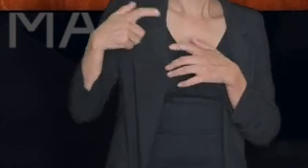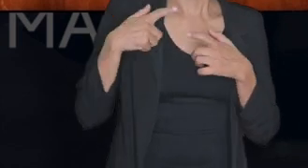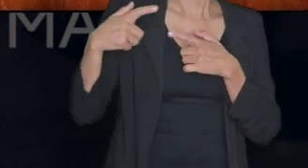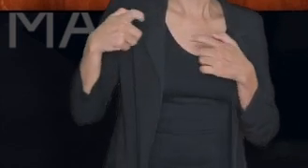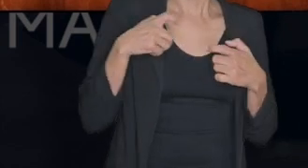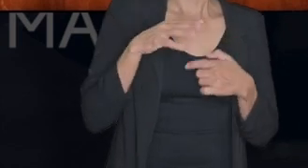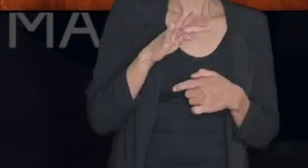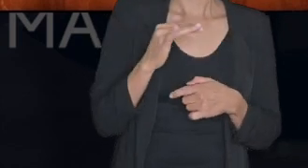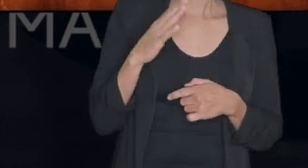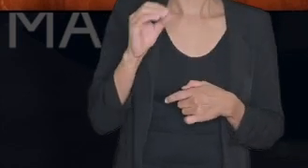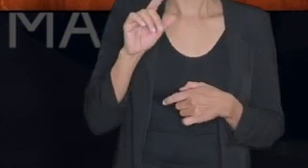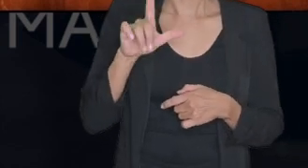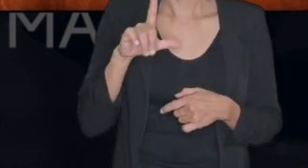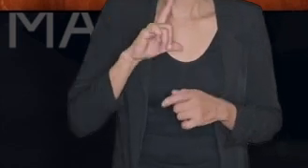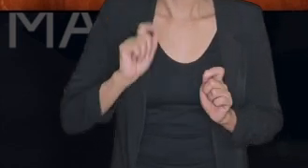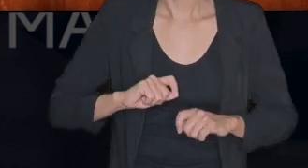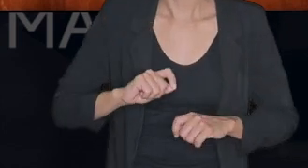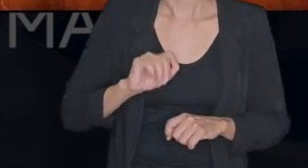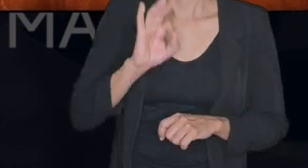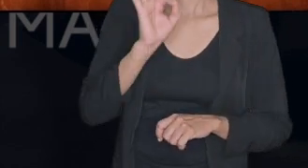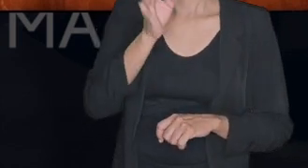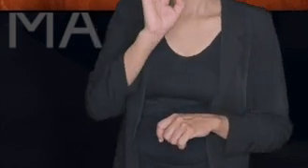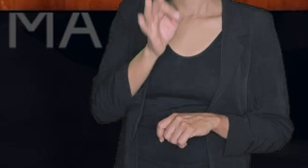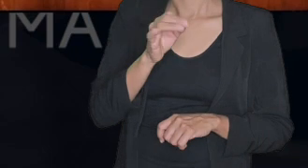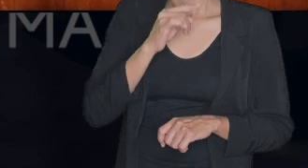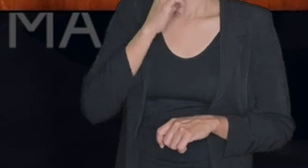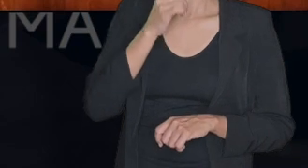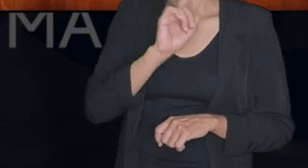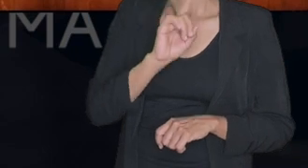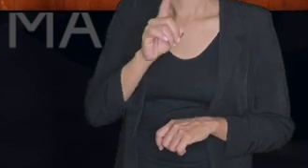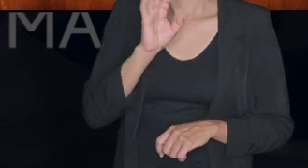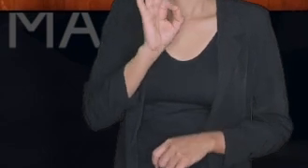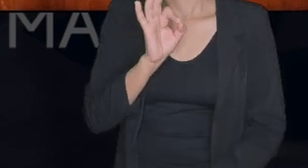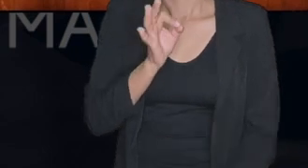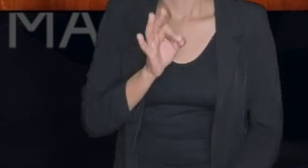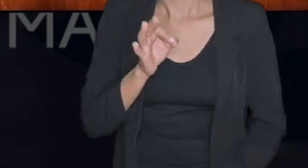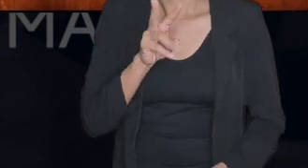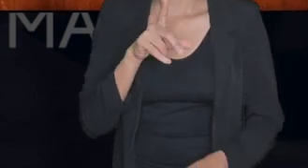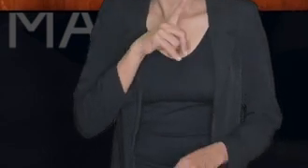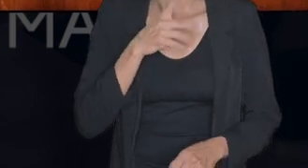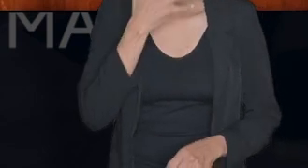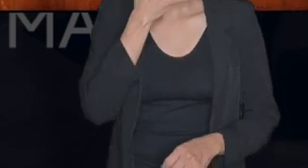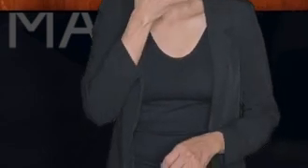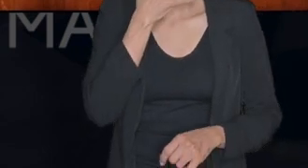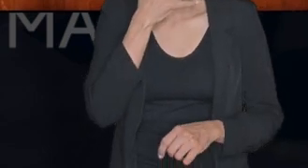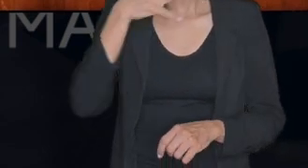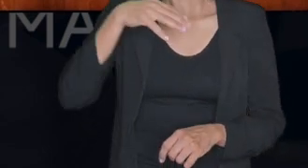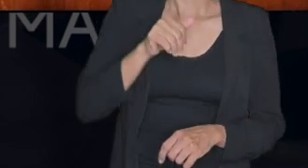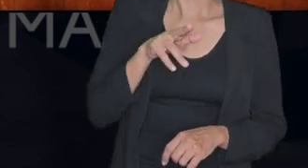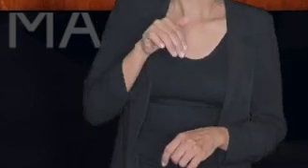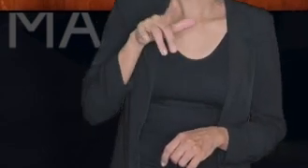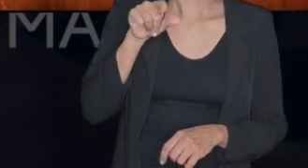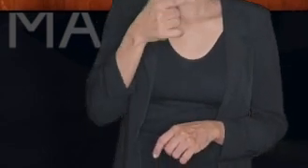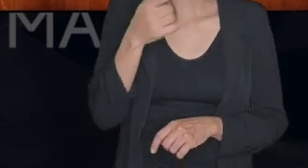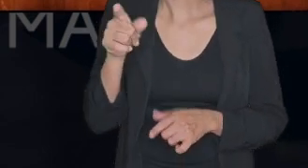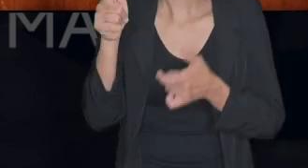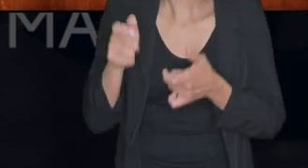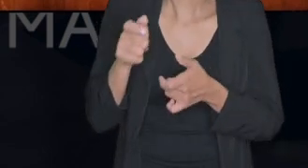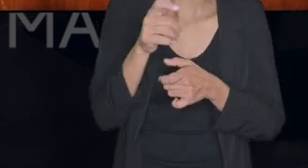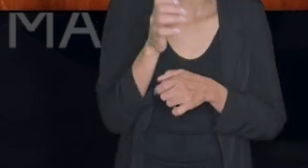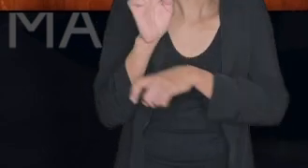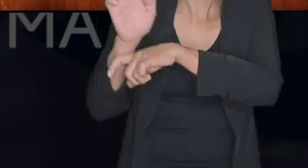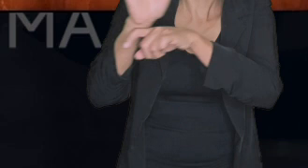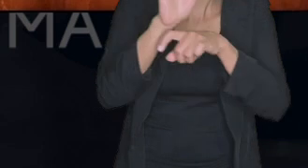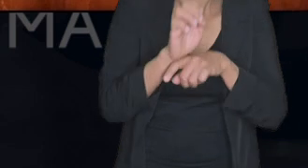fiscal, não há dúvida. Eu vou poder buscar emolumentos em outra unidade federativa, eu vou poder buscar alíquotas de